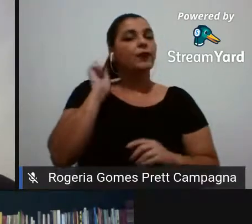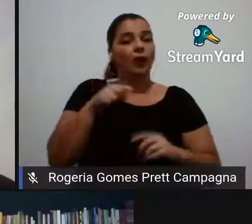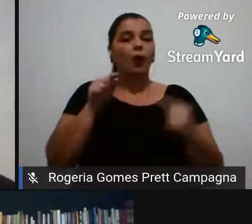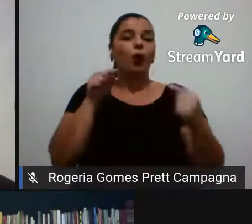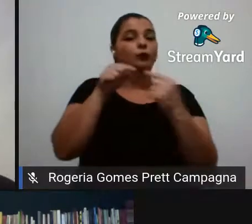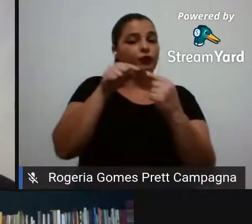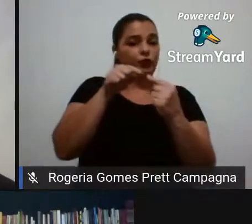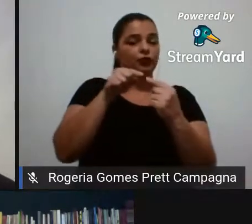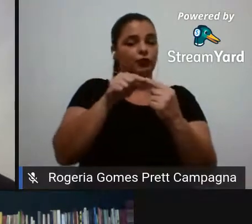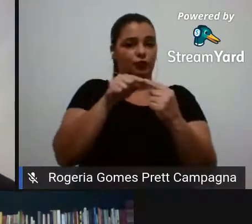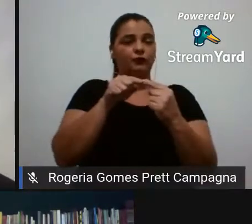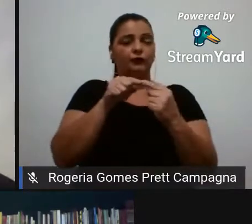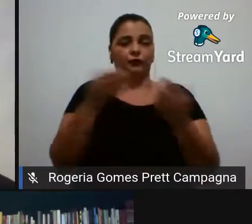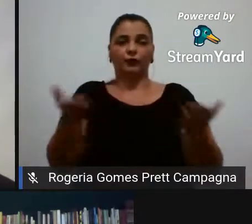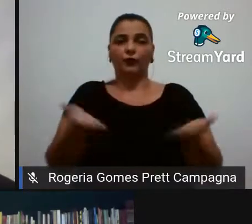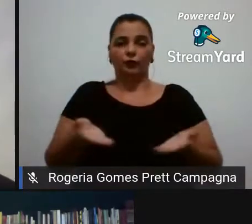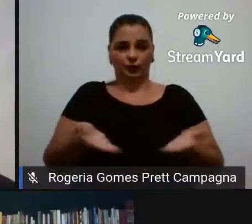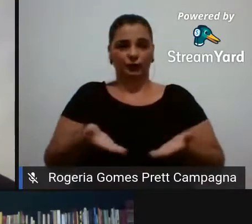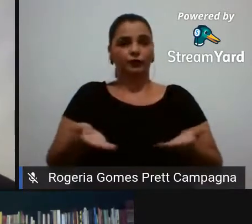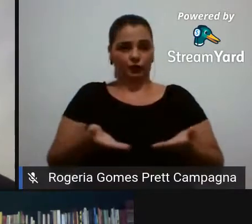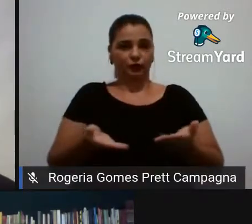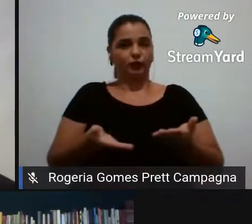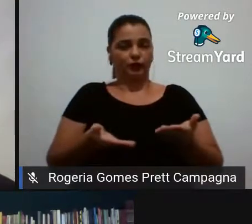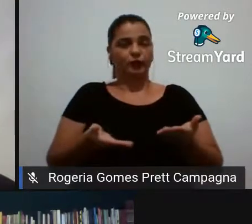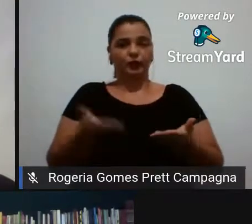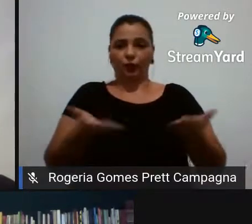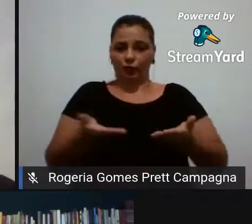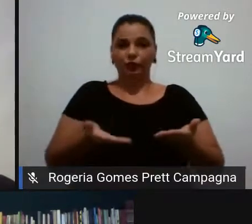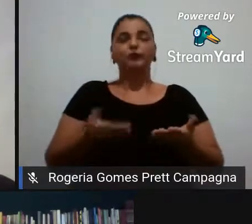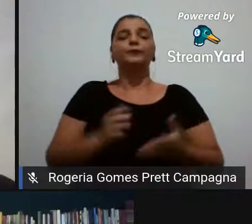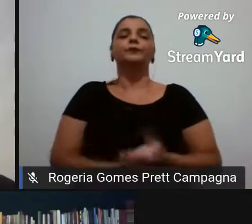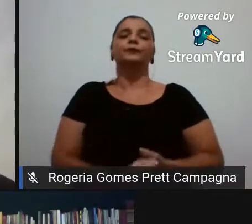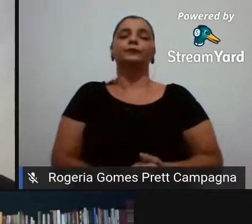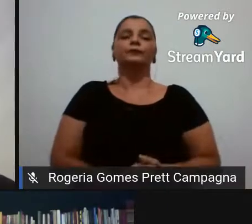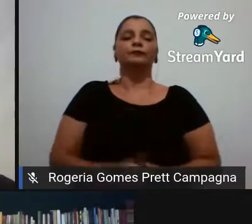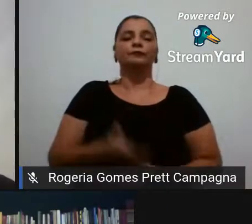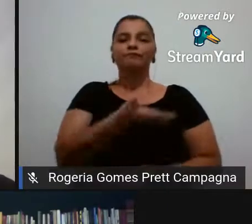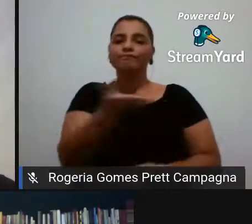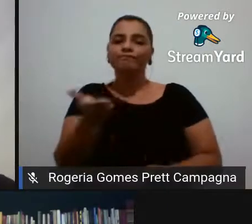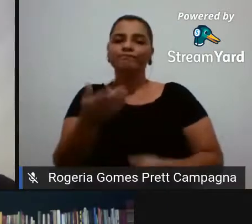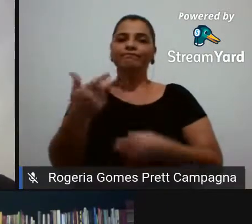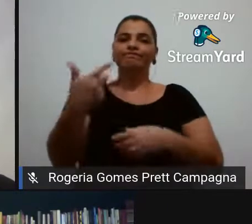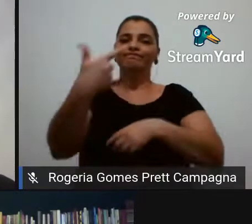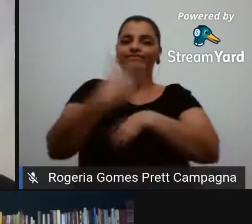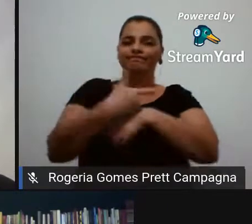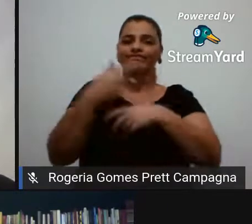objetivo da nossa web de hoje. Eu queria cumprimentar todo mundo que está nos acompanhando